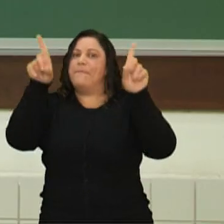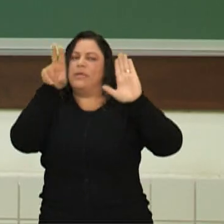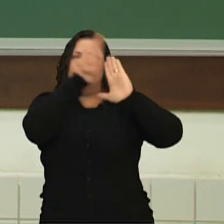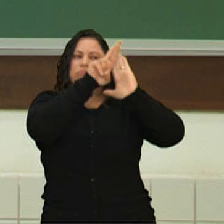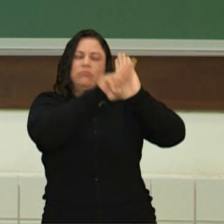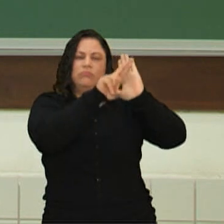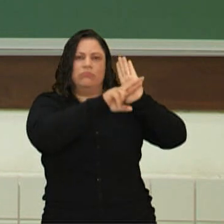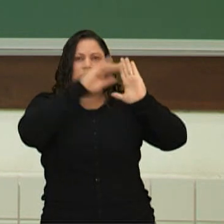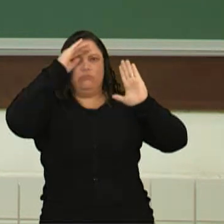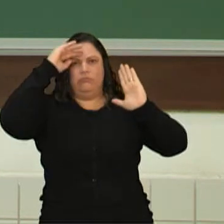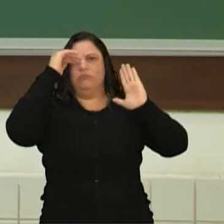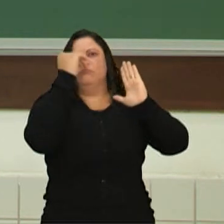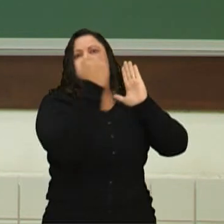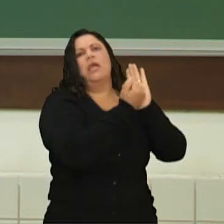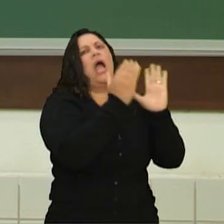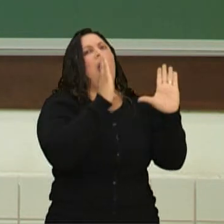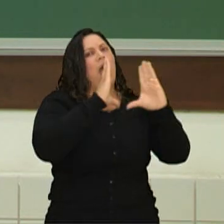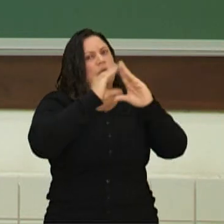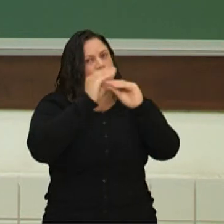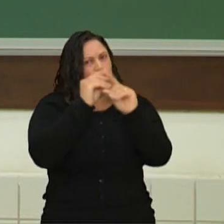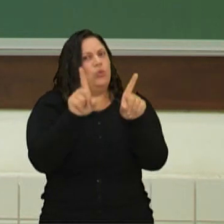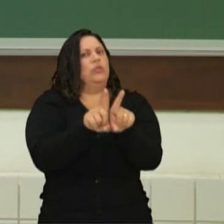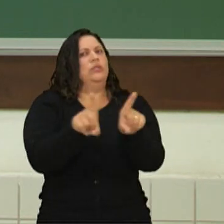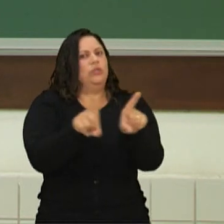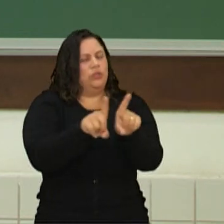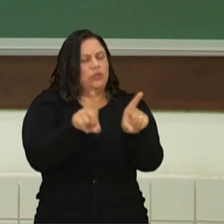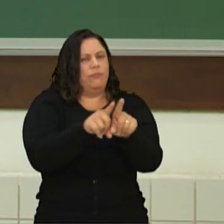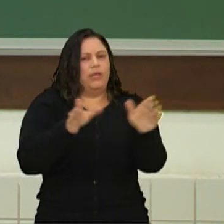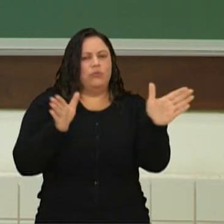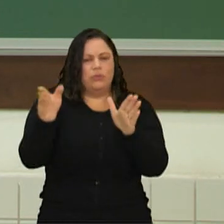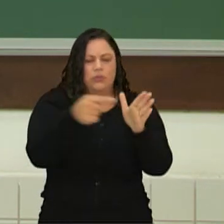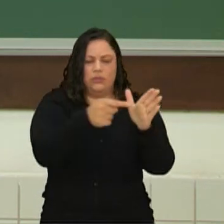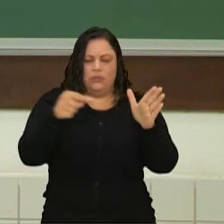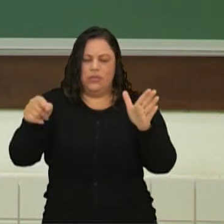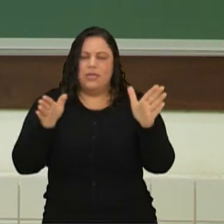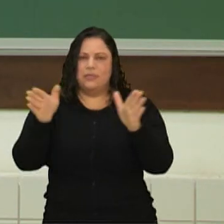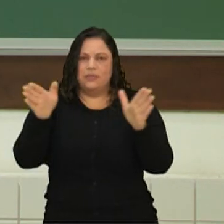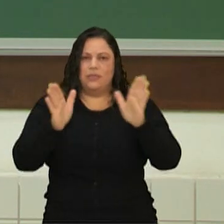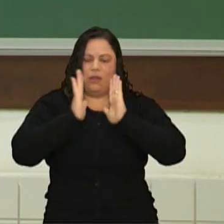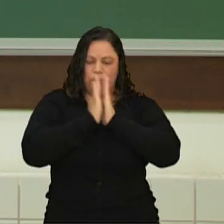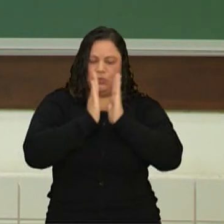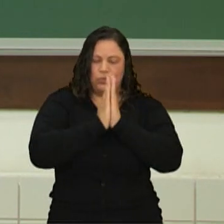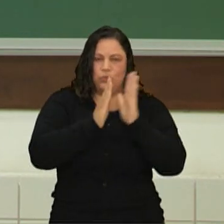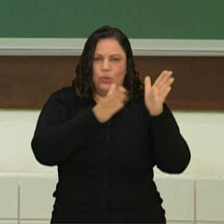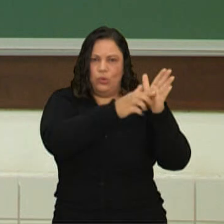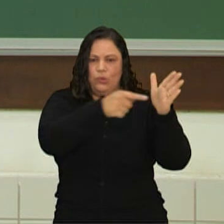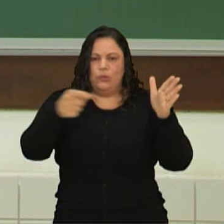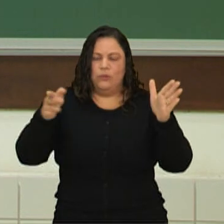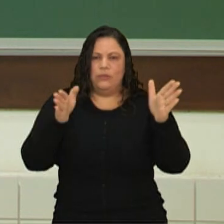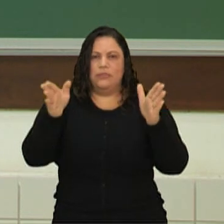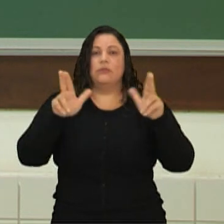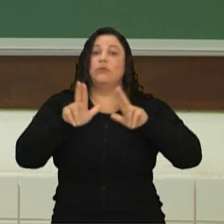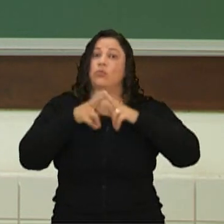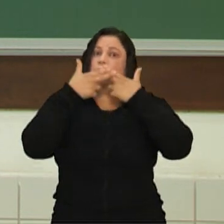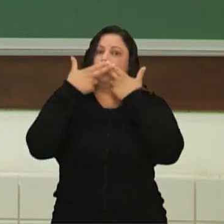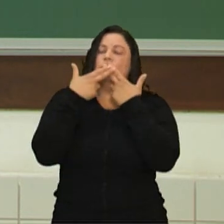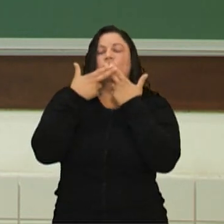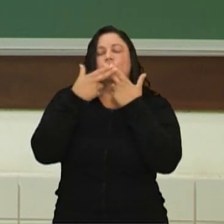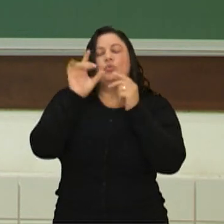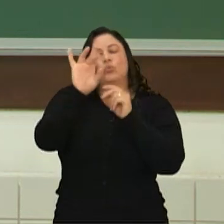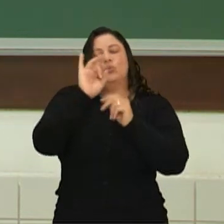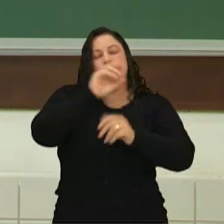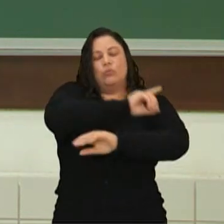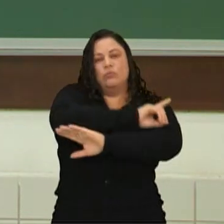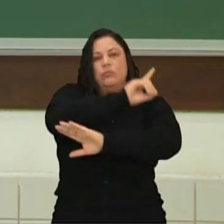até mesmo à noite. Já os que têm uma prática da religião de uma forma mais livre, só fazem o jejum durante o dia, porque durante a